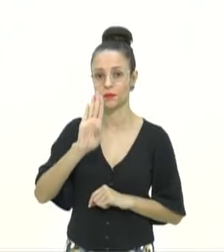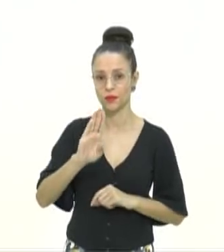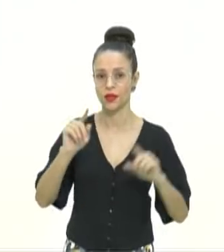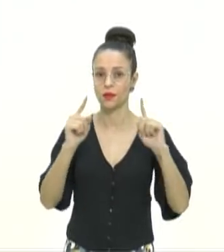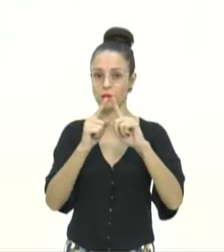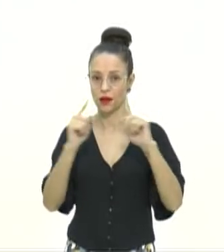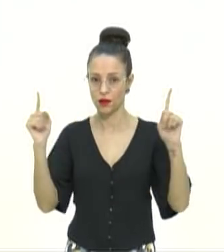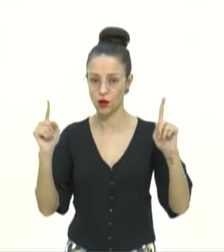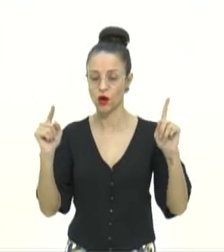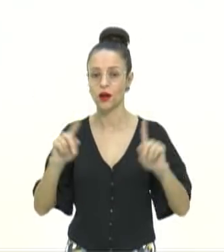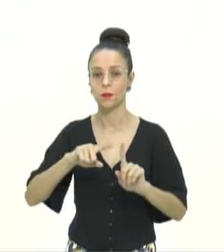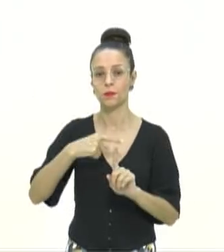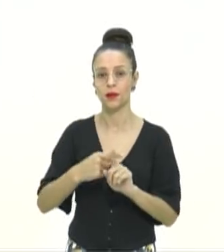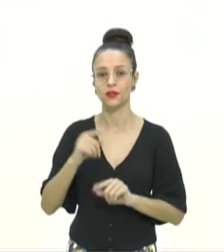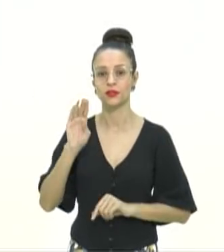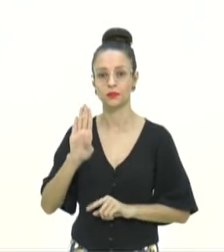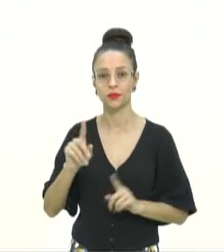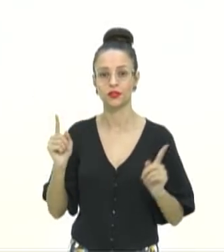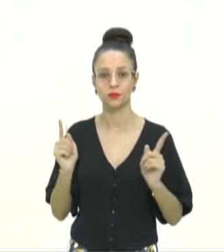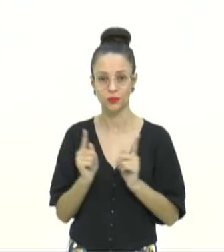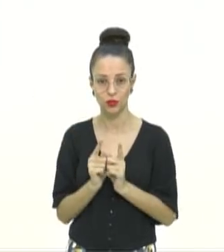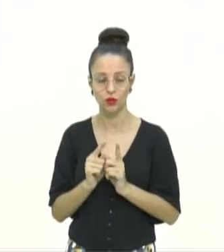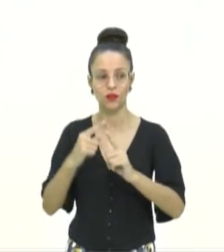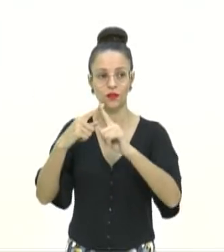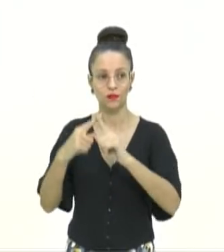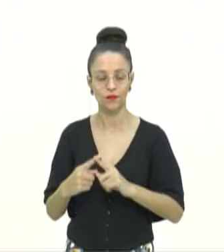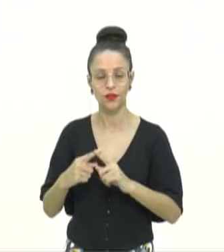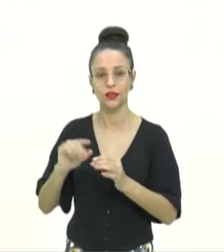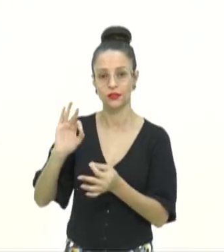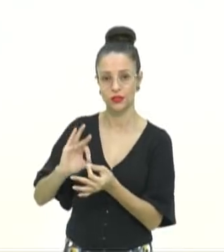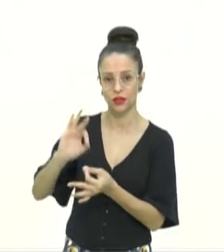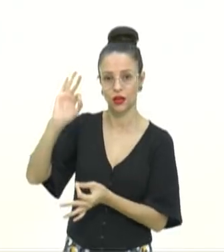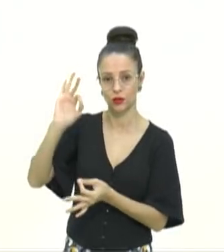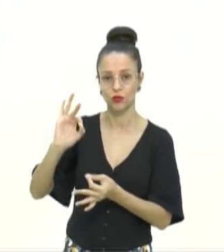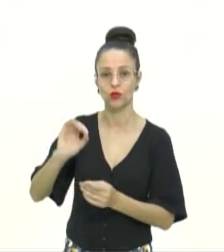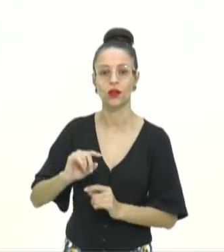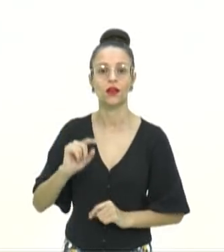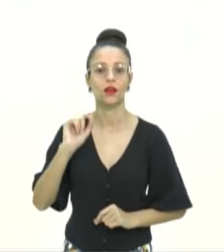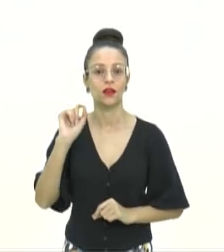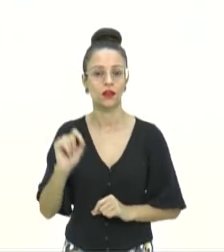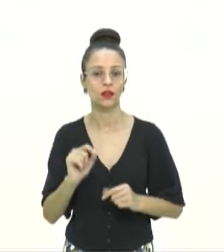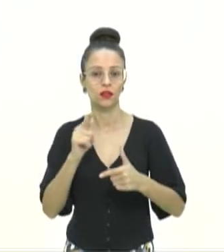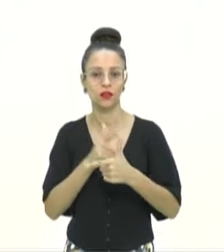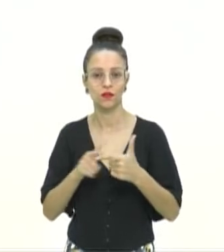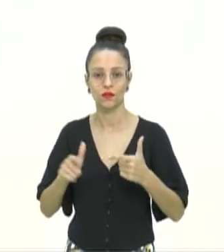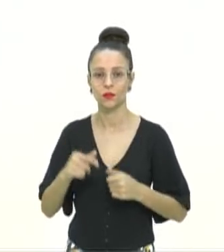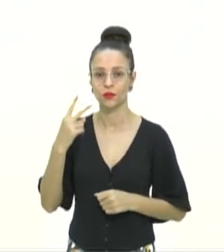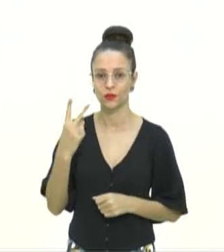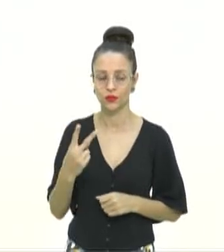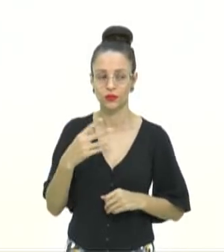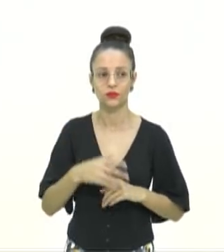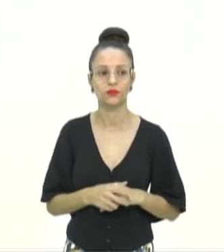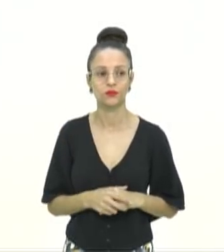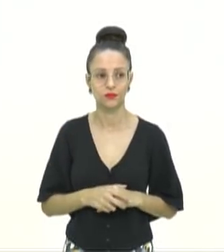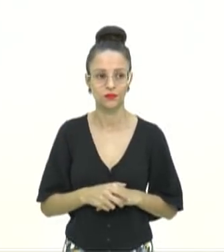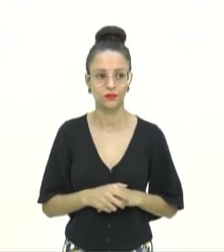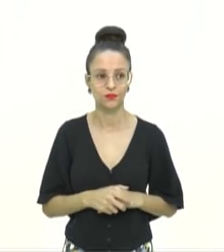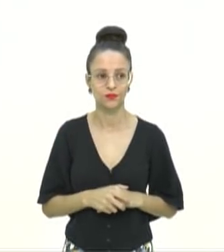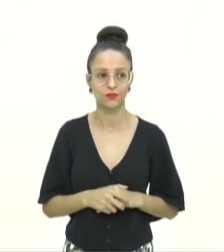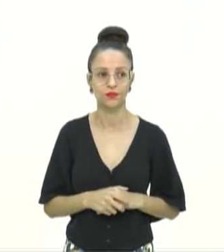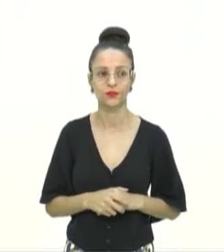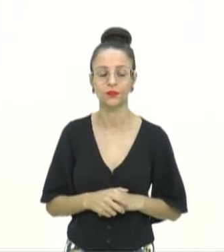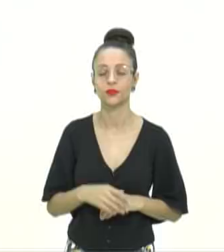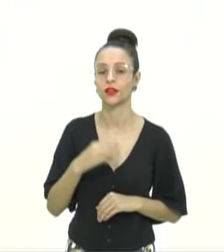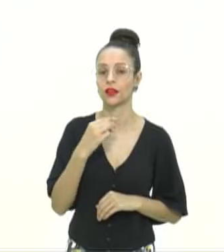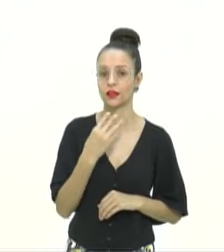maior mais base menor, tudo isso vezes a altura, e depois divide tudo isso por 2, tá bom? Então, a